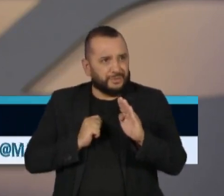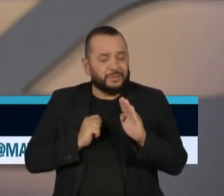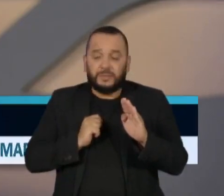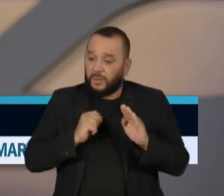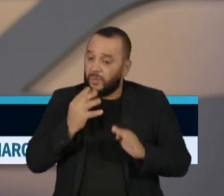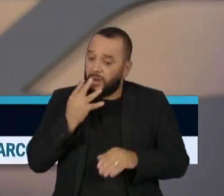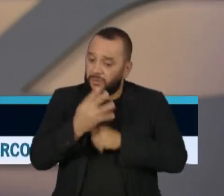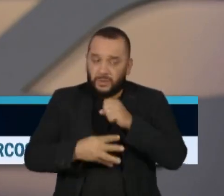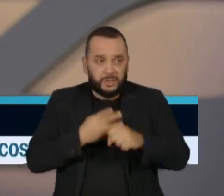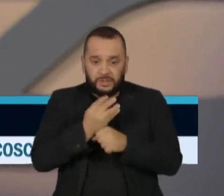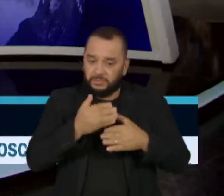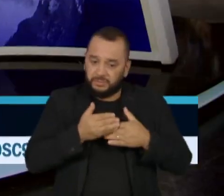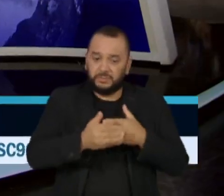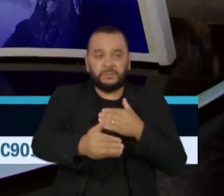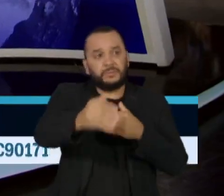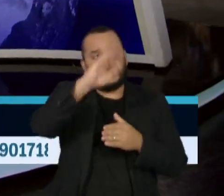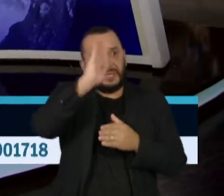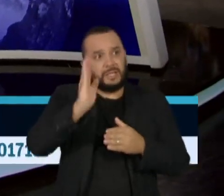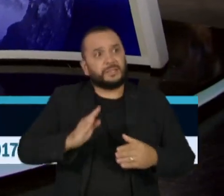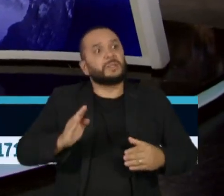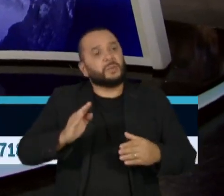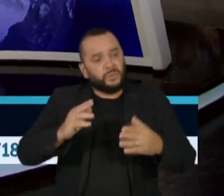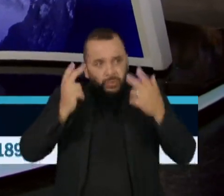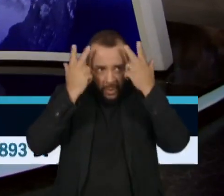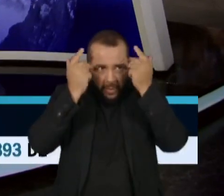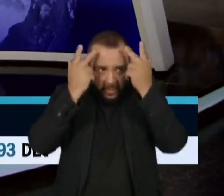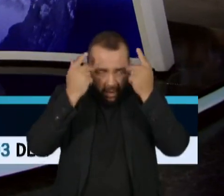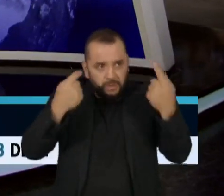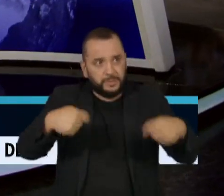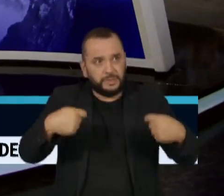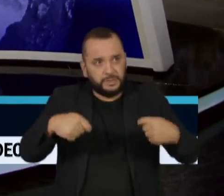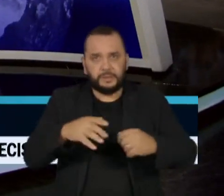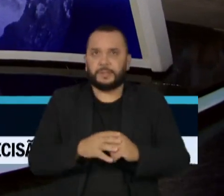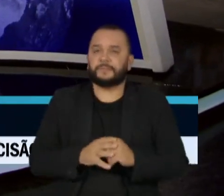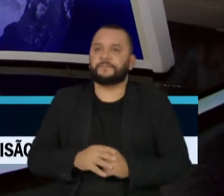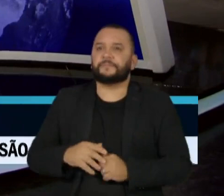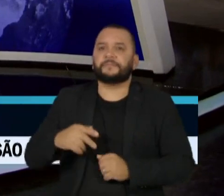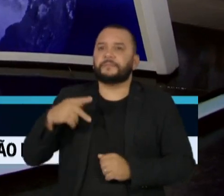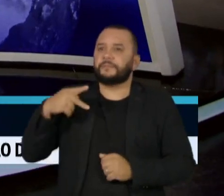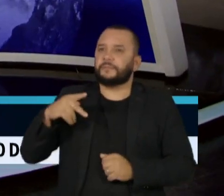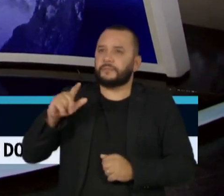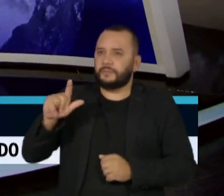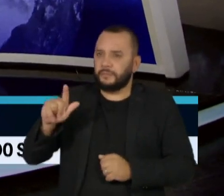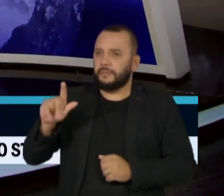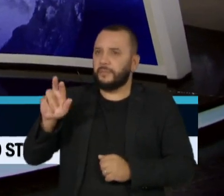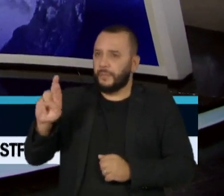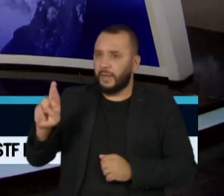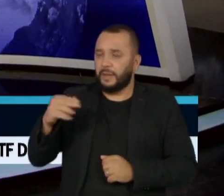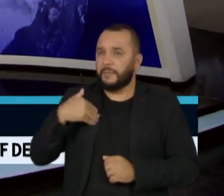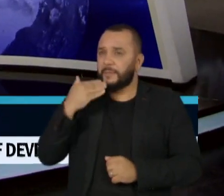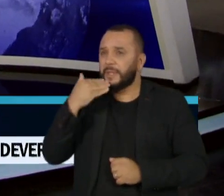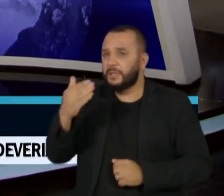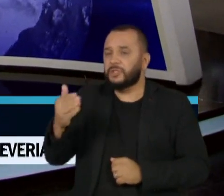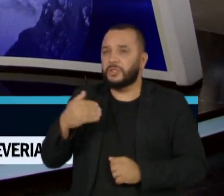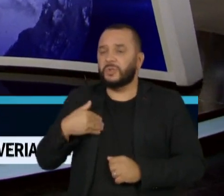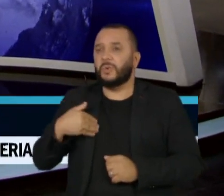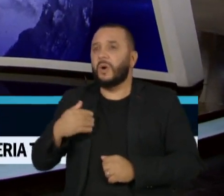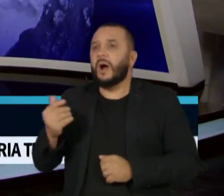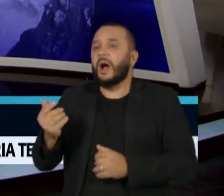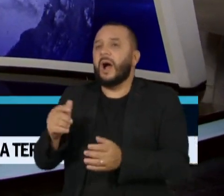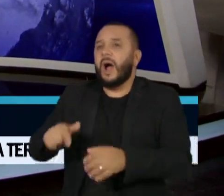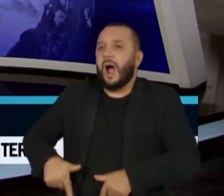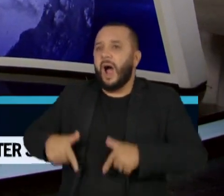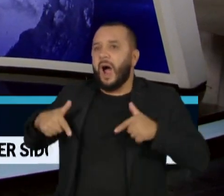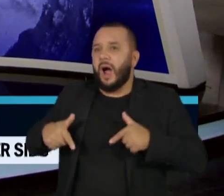normalizar o país A Procuradoria Geral da República pediu Inclusive a pouco a suspensão do porte de armas adaptada Carla Zambelli que